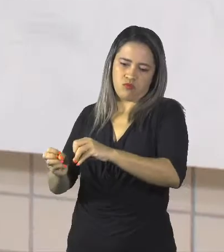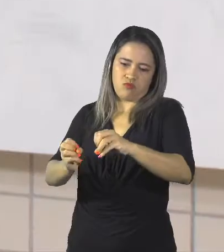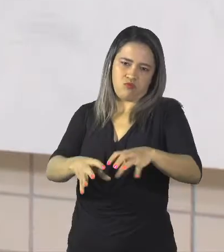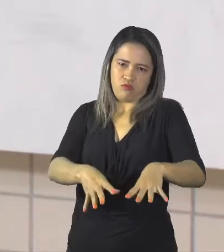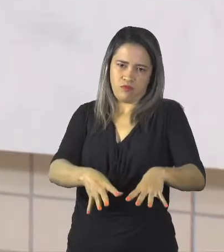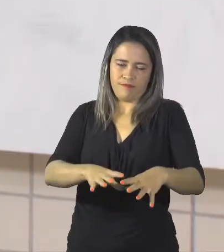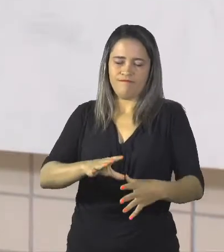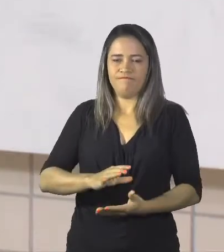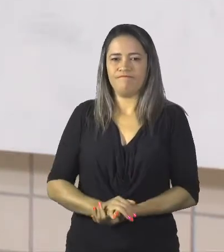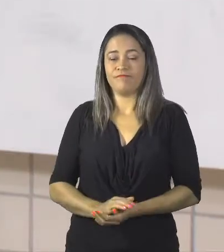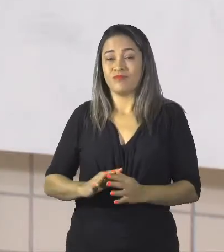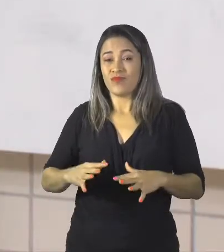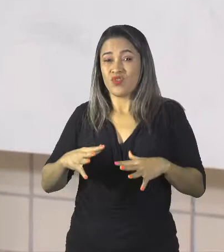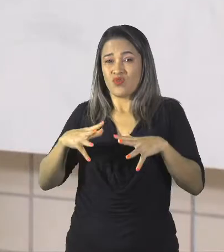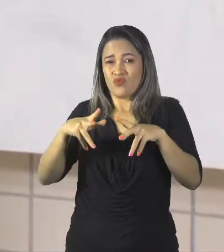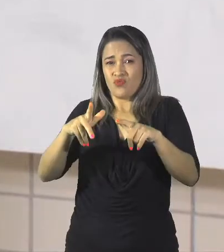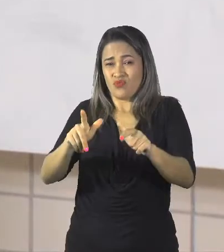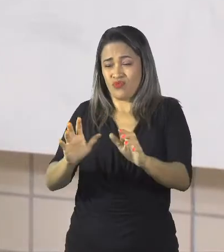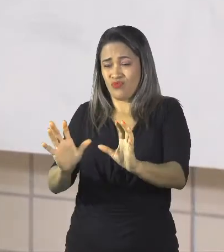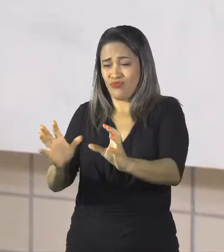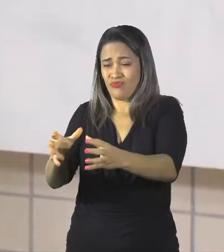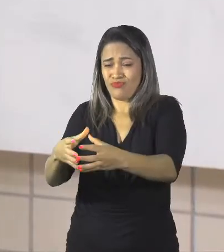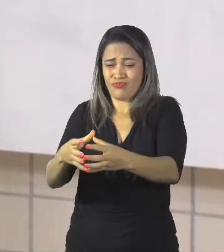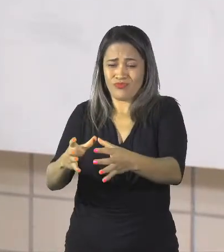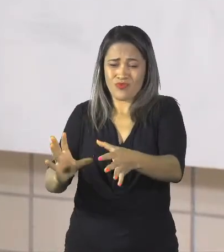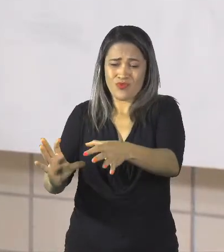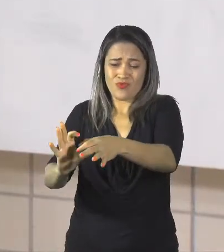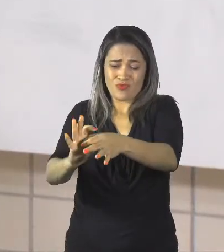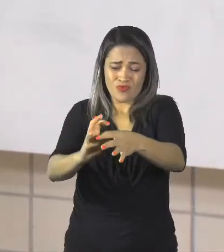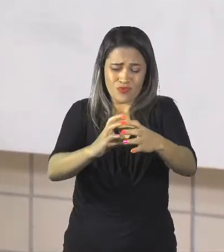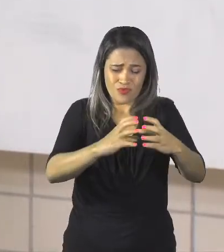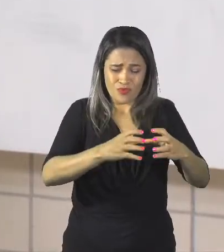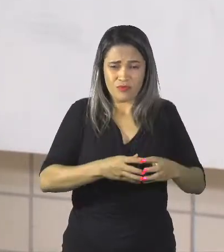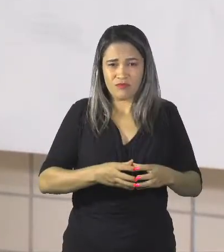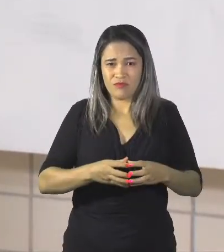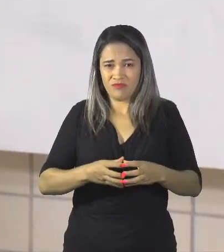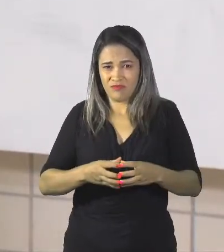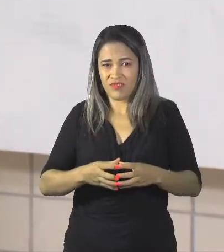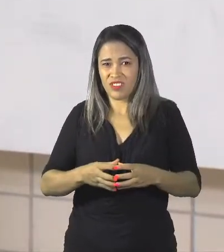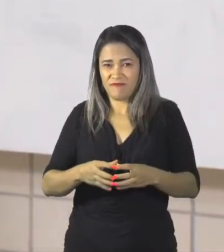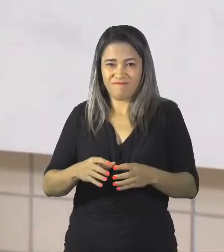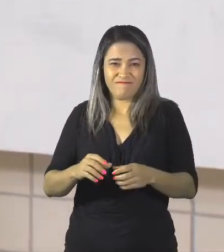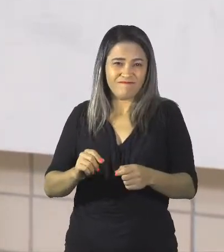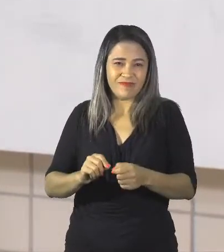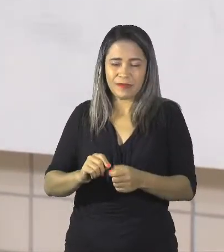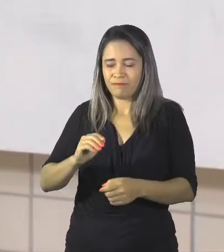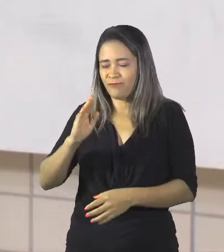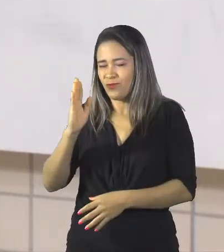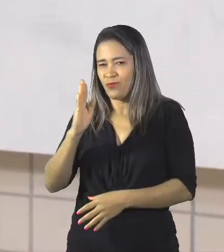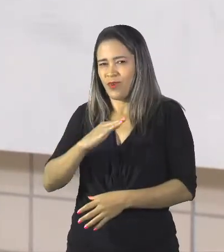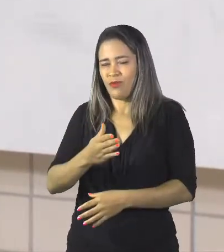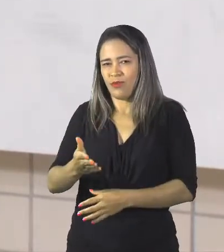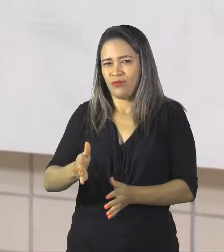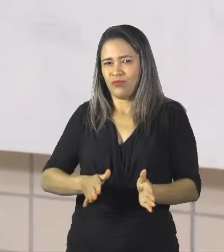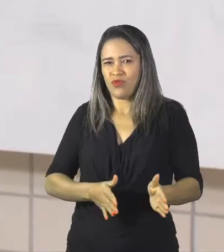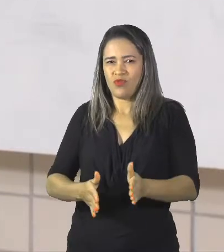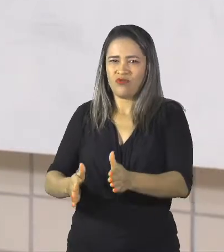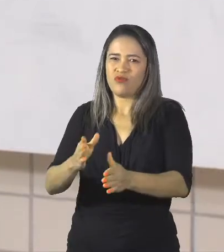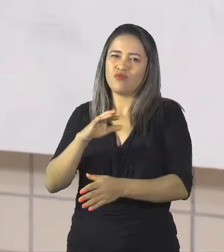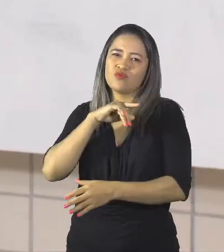E tudo isso, esse conjunto de fatores, né, fez muito mal a esse córrego